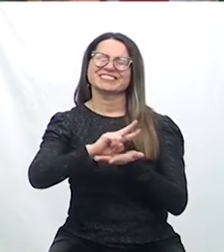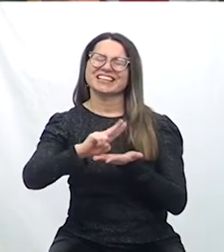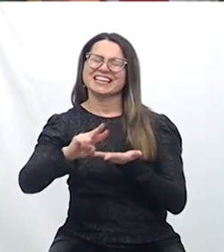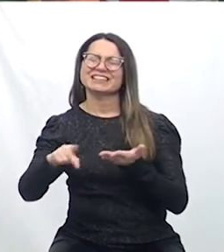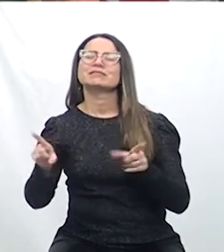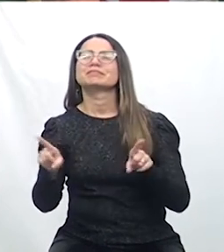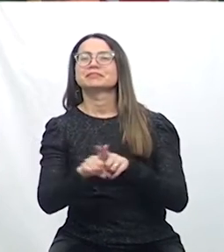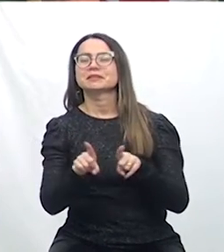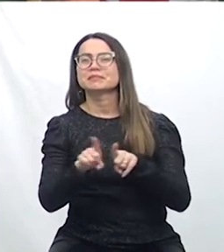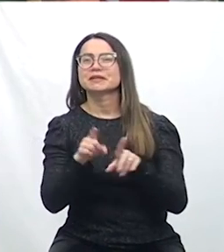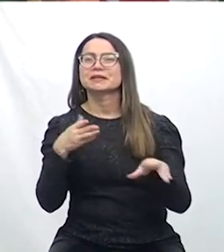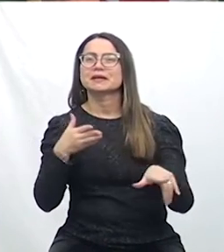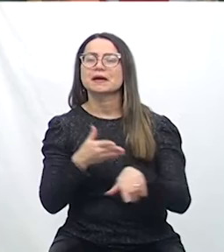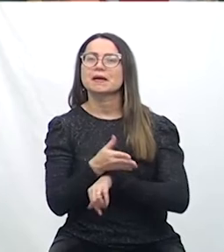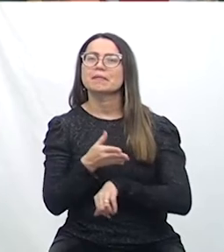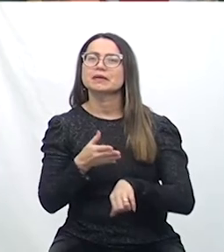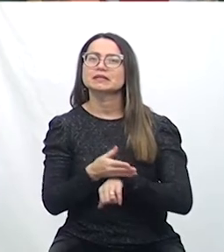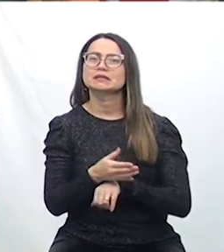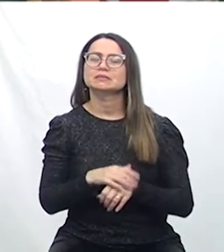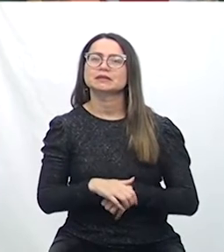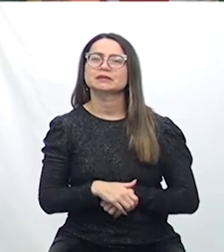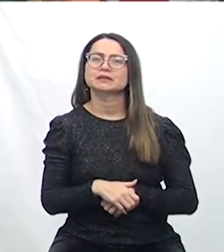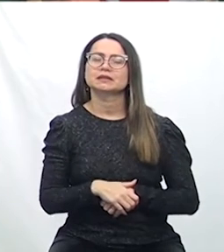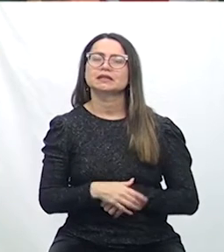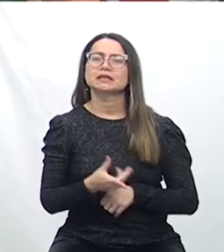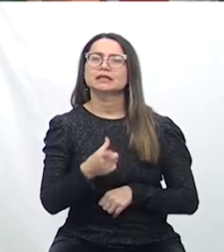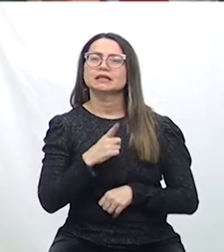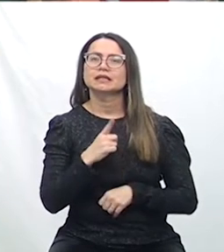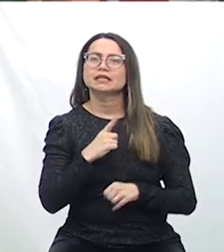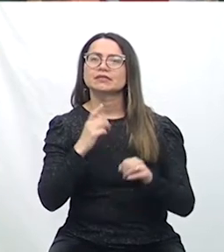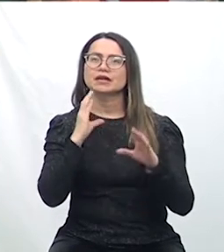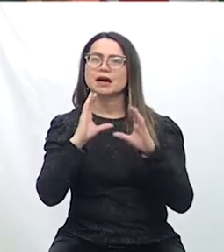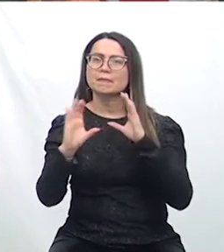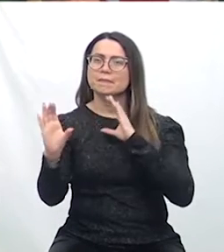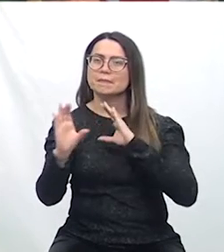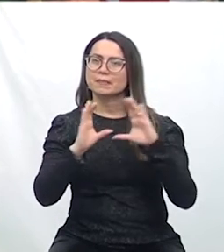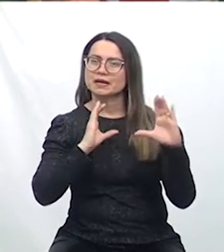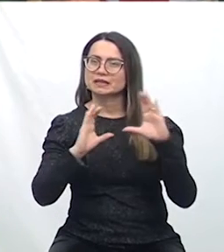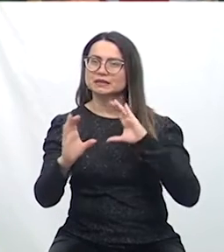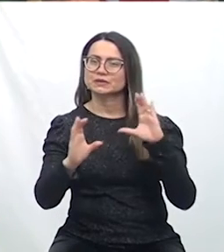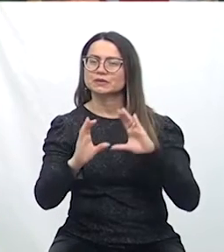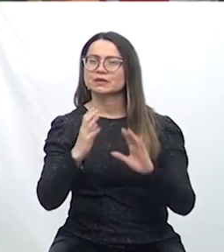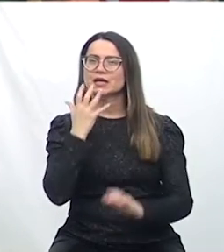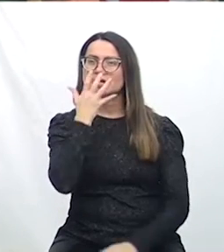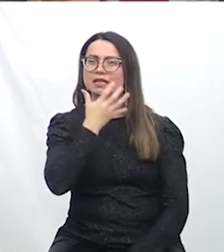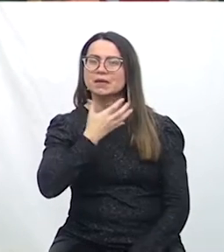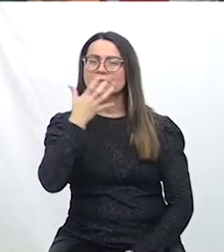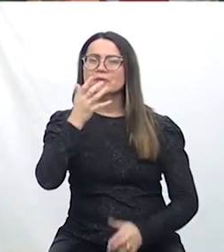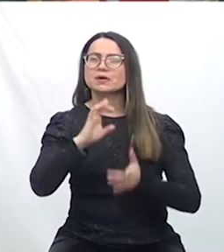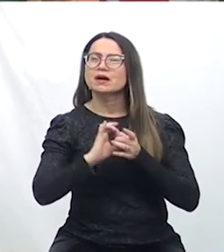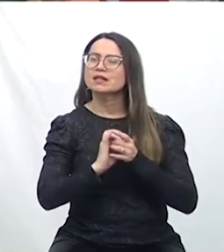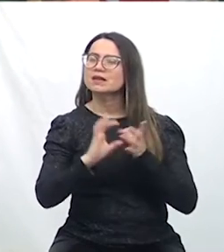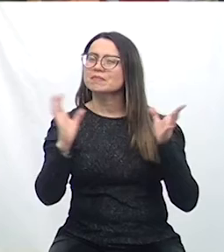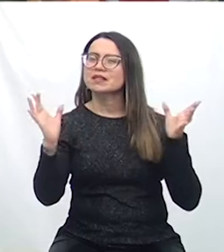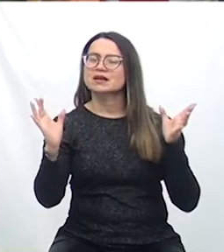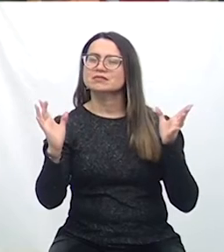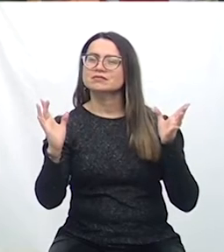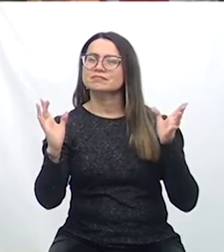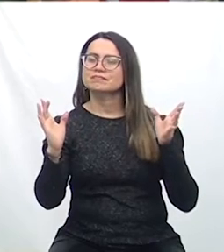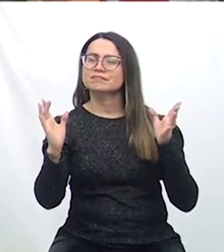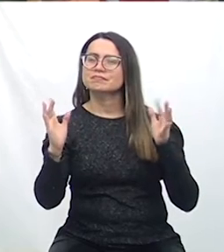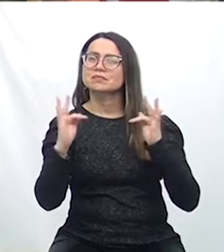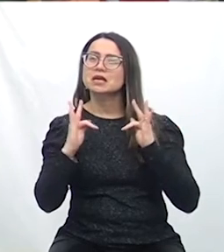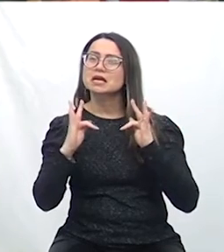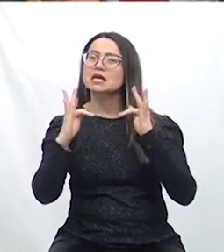também. Teve o canto do hino da Independência e todos comemorando, fechando